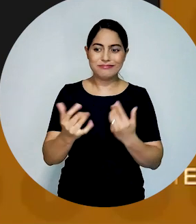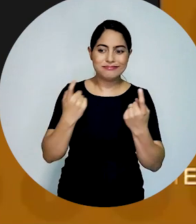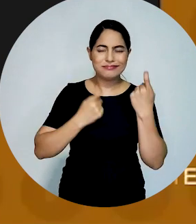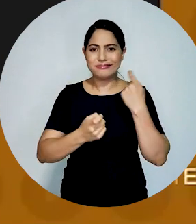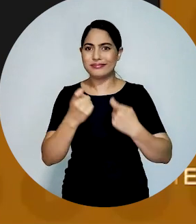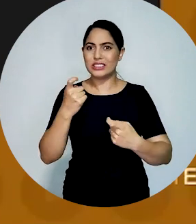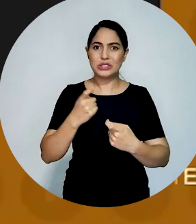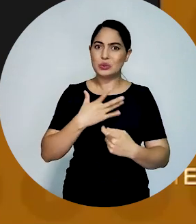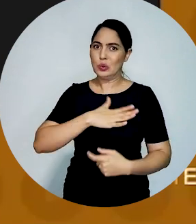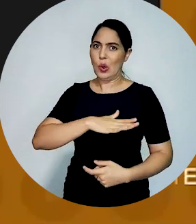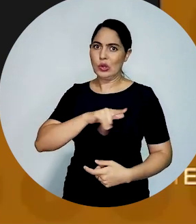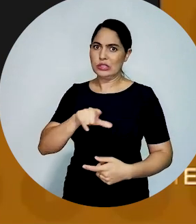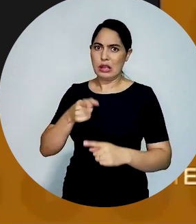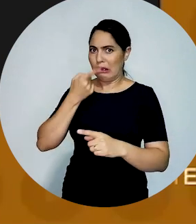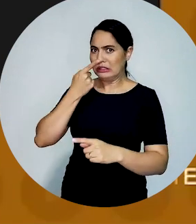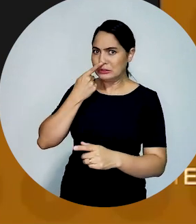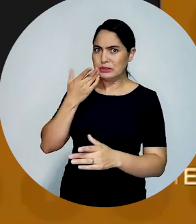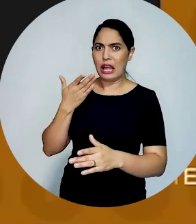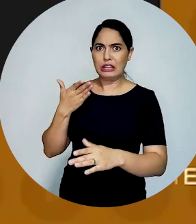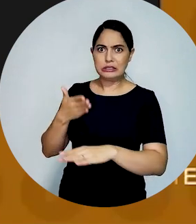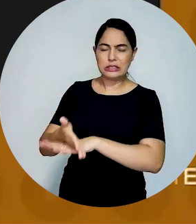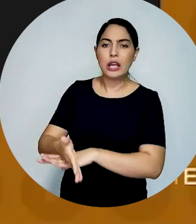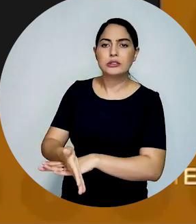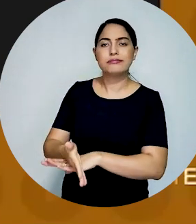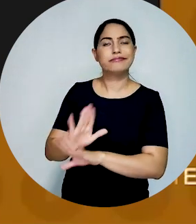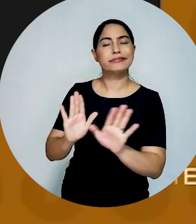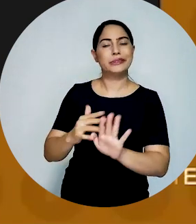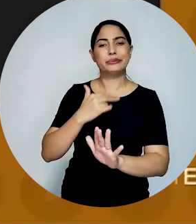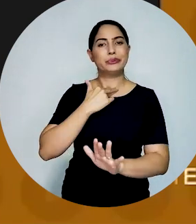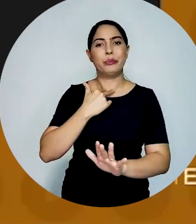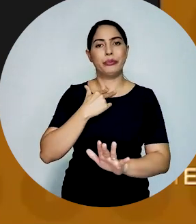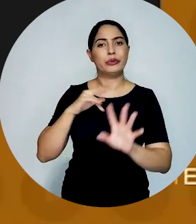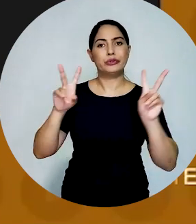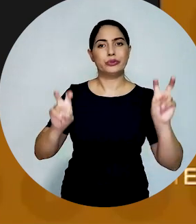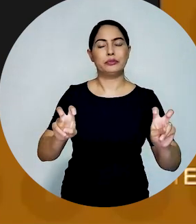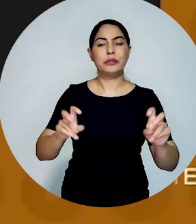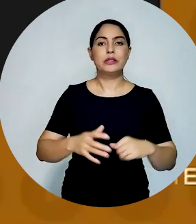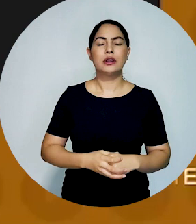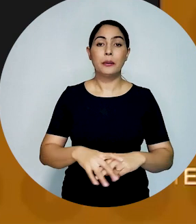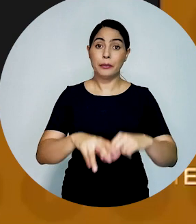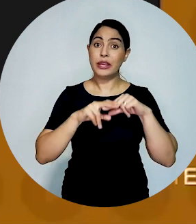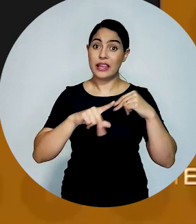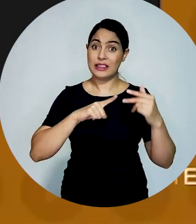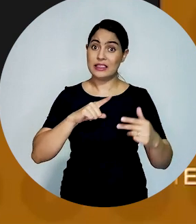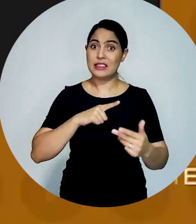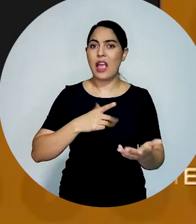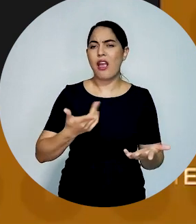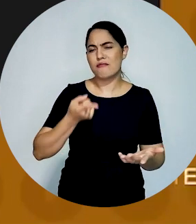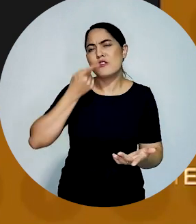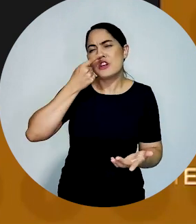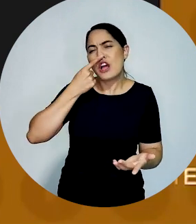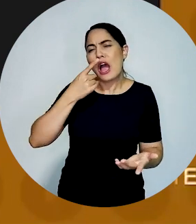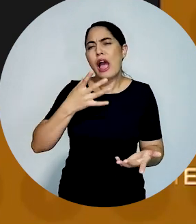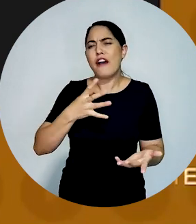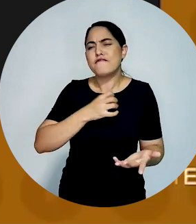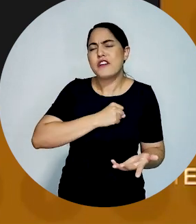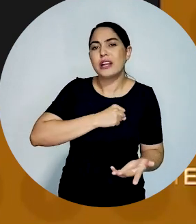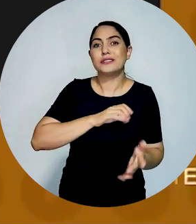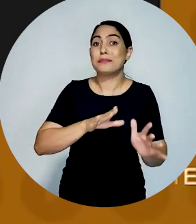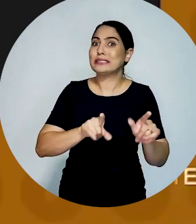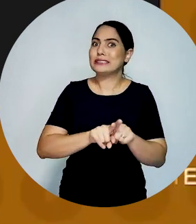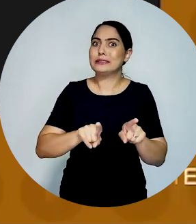porque evidentemente é um trabalho para a intimidade das famílias, para a sucessão patrimonial que mexe com afetos